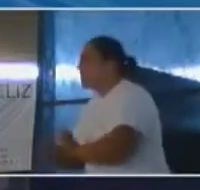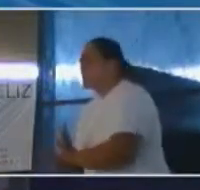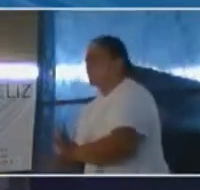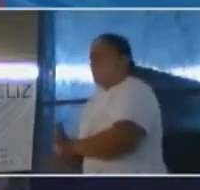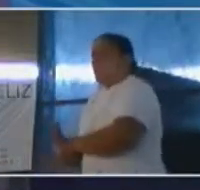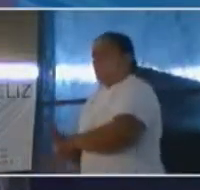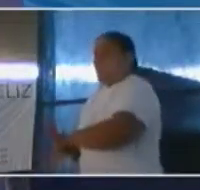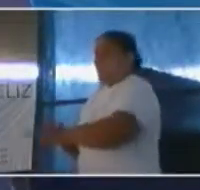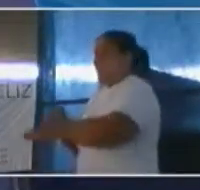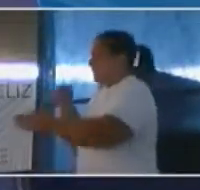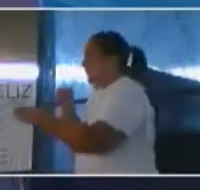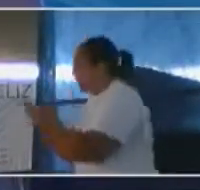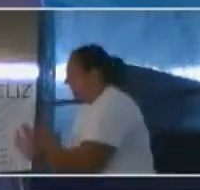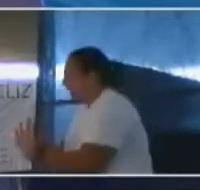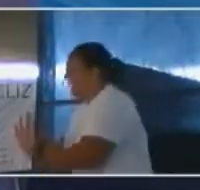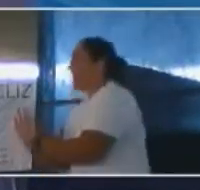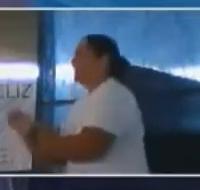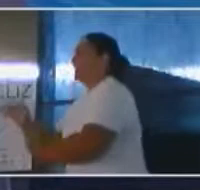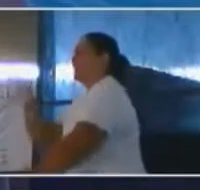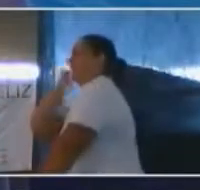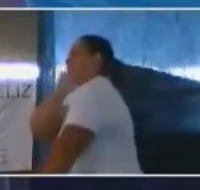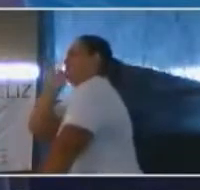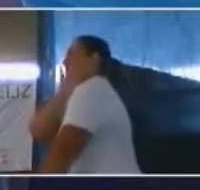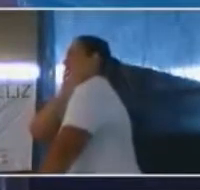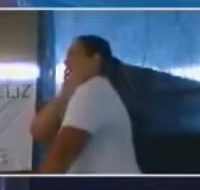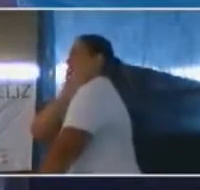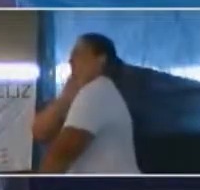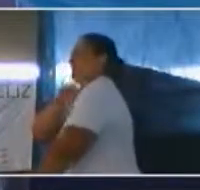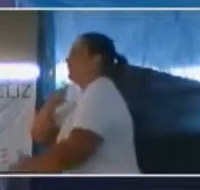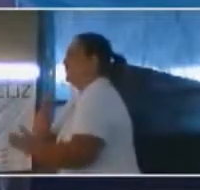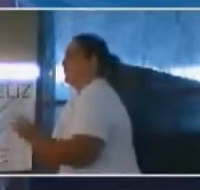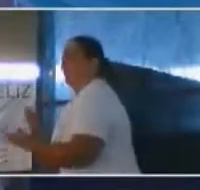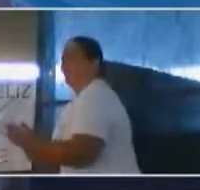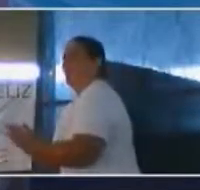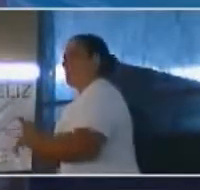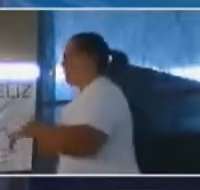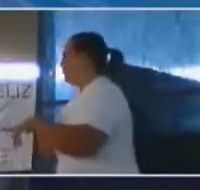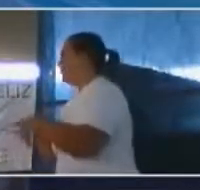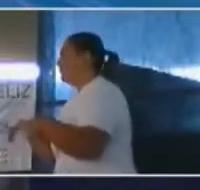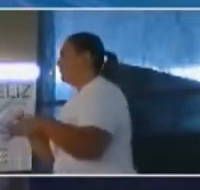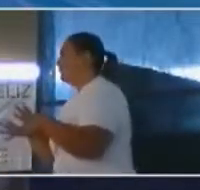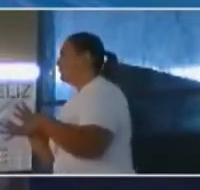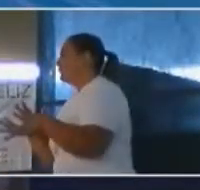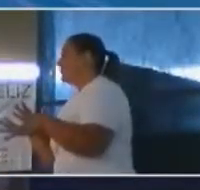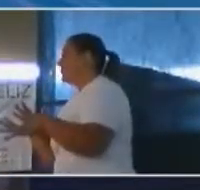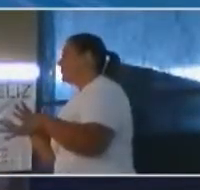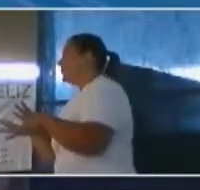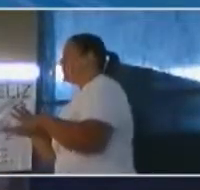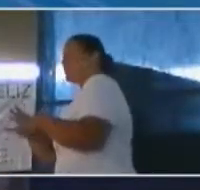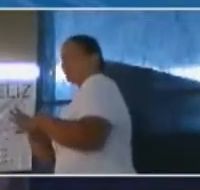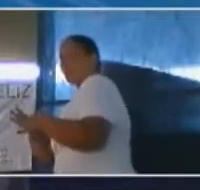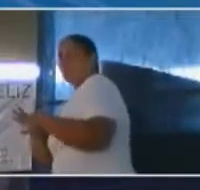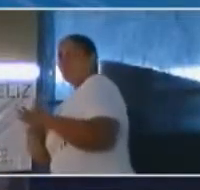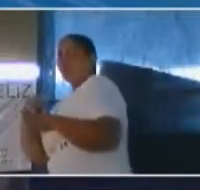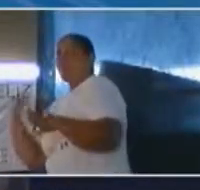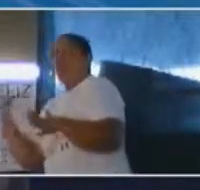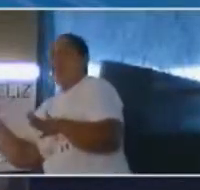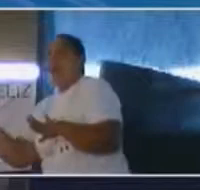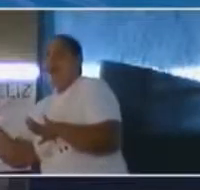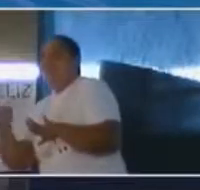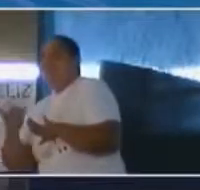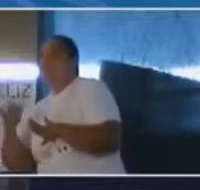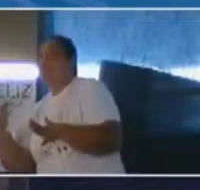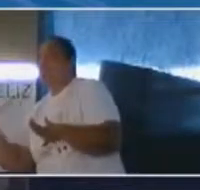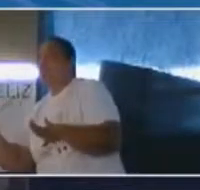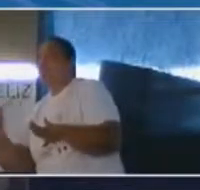na faculdade, uma série de questões que não tinham antes. Tão mais importante é a